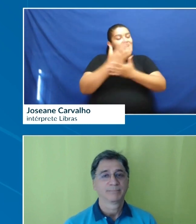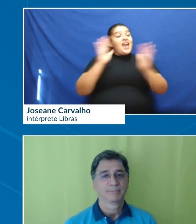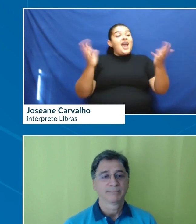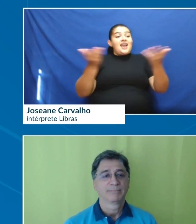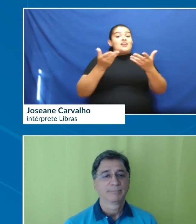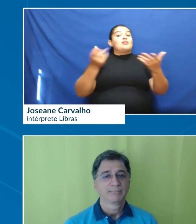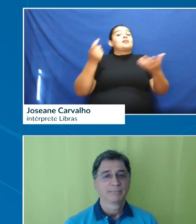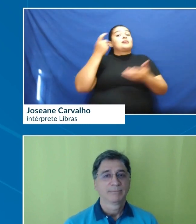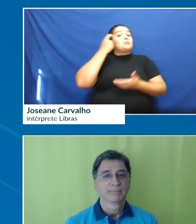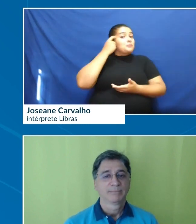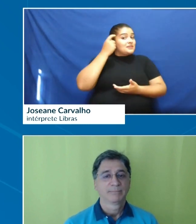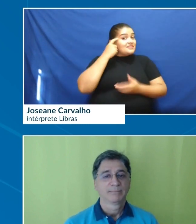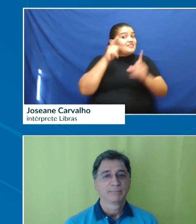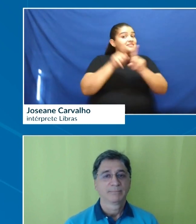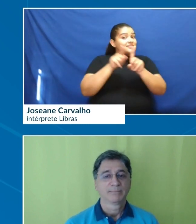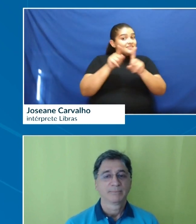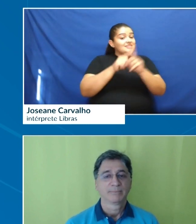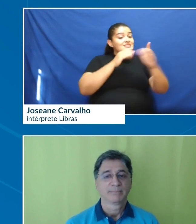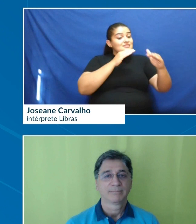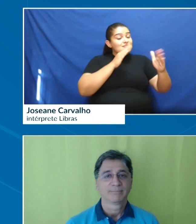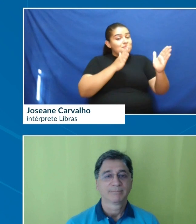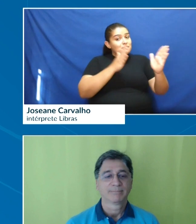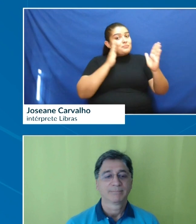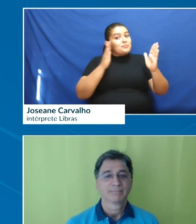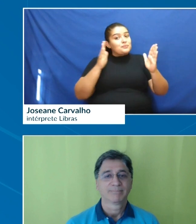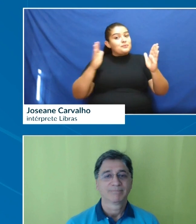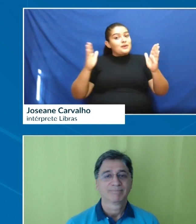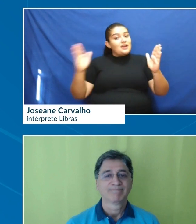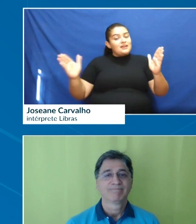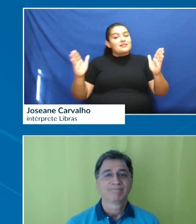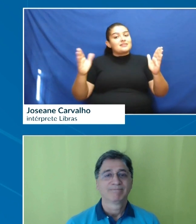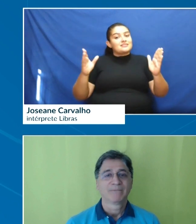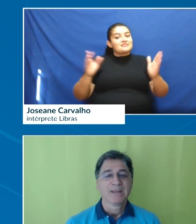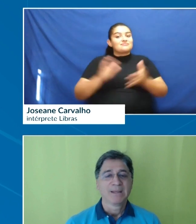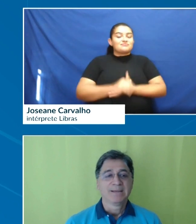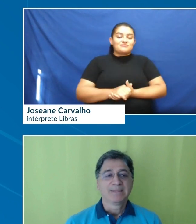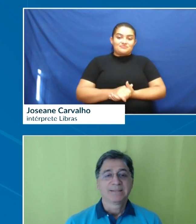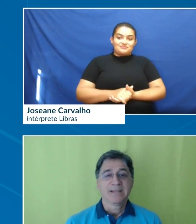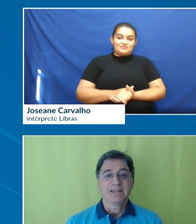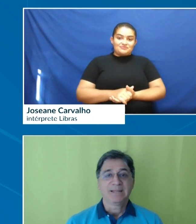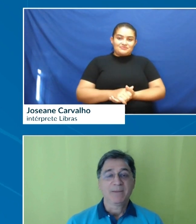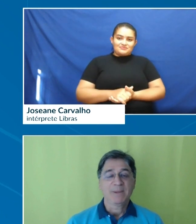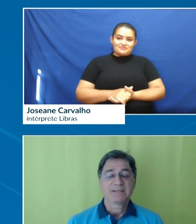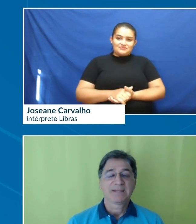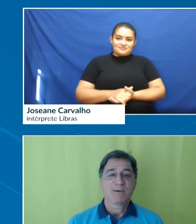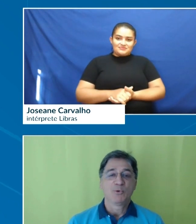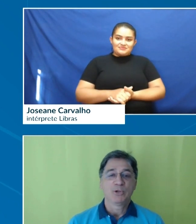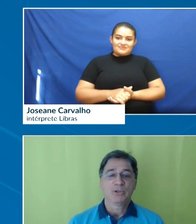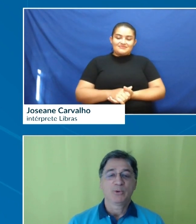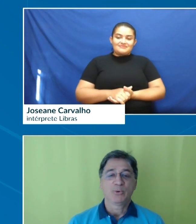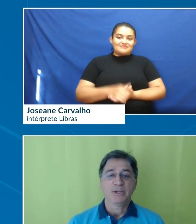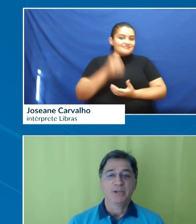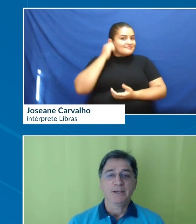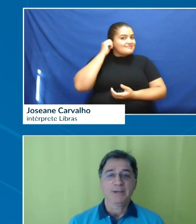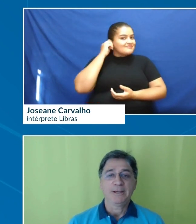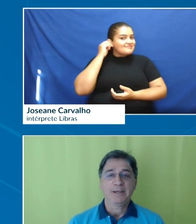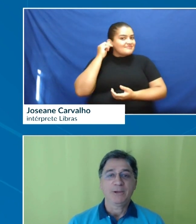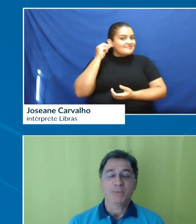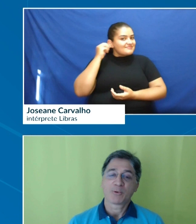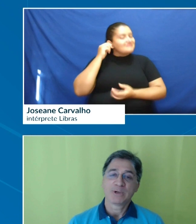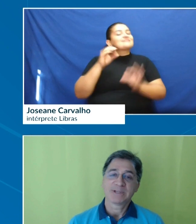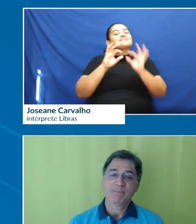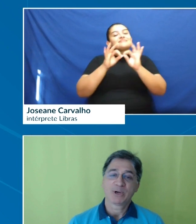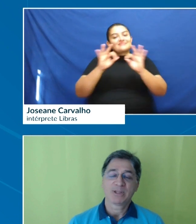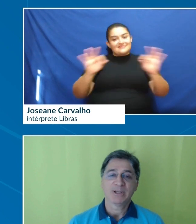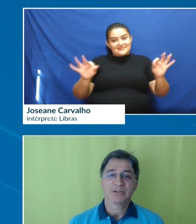que pensar nesse processo fragmentado, mas conectado? Sim, tem que pensar muito,